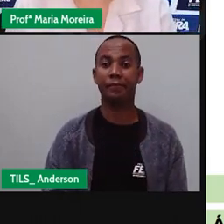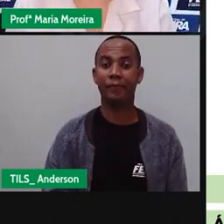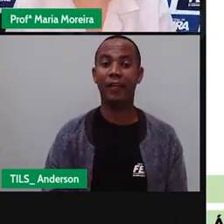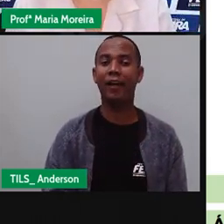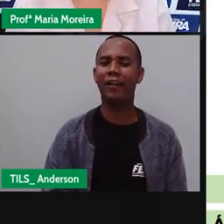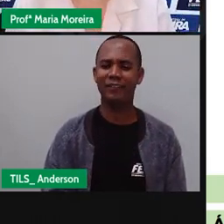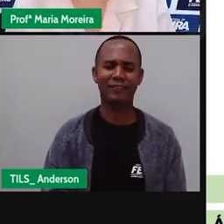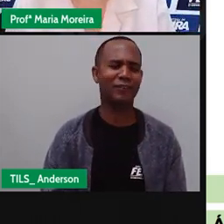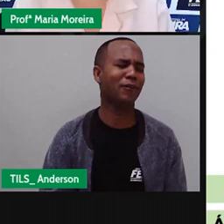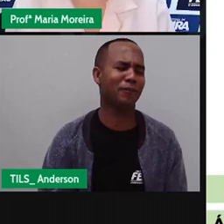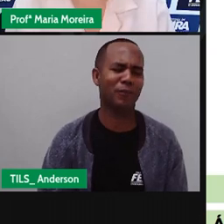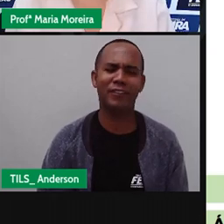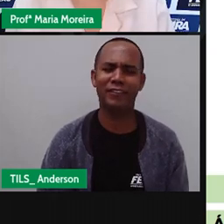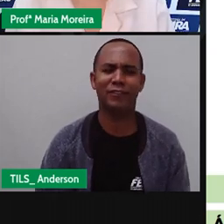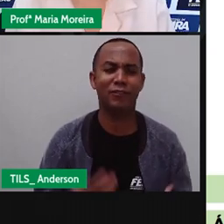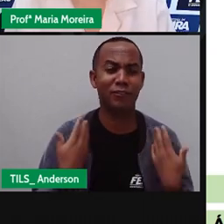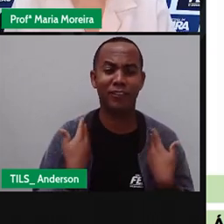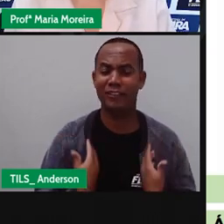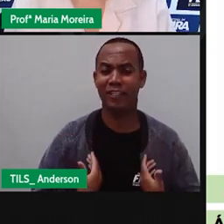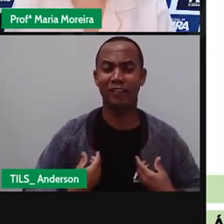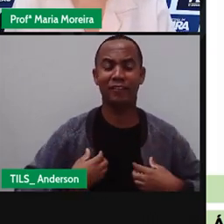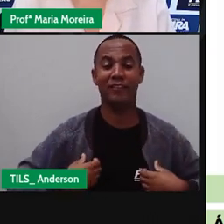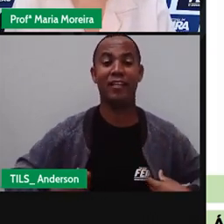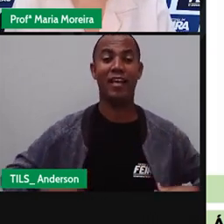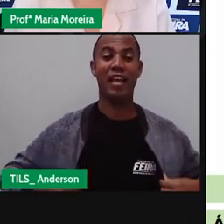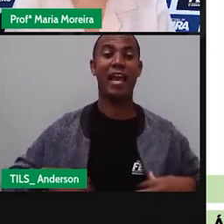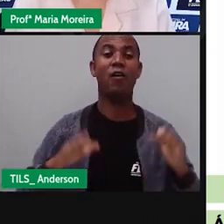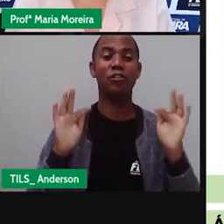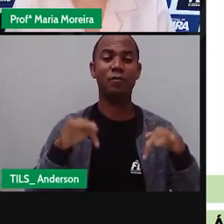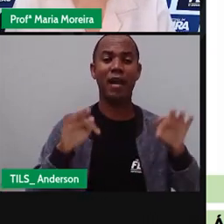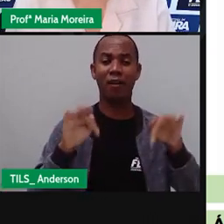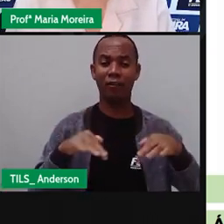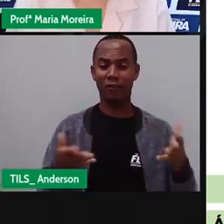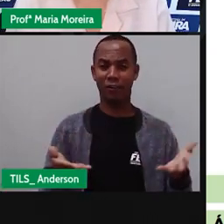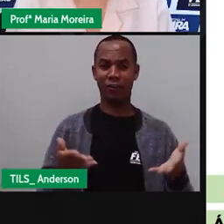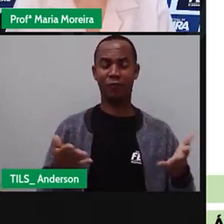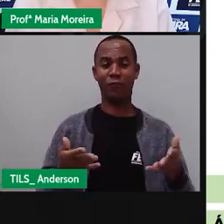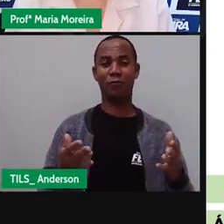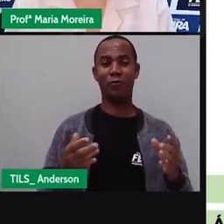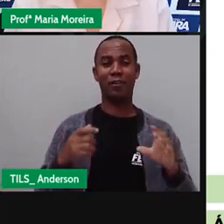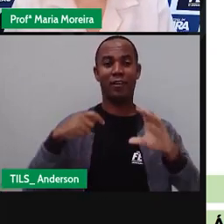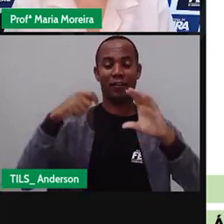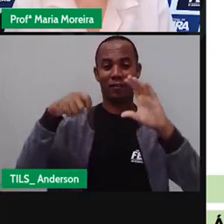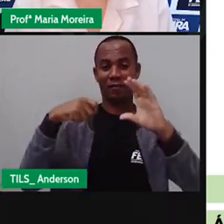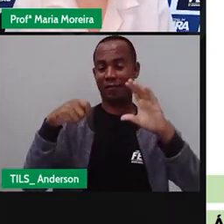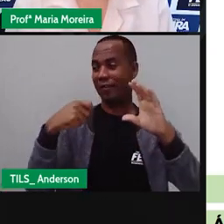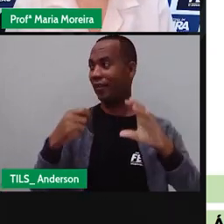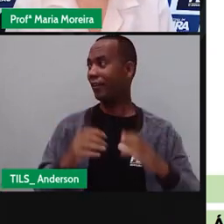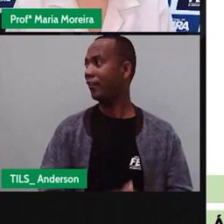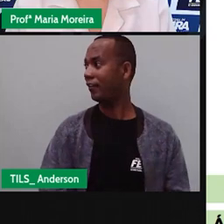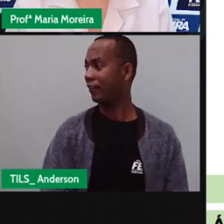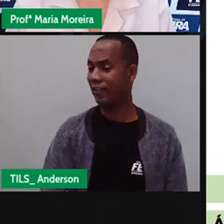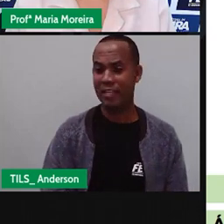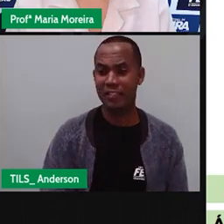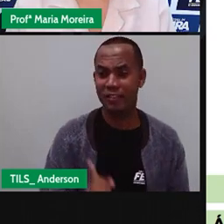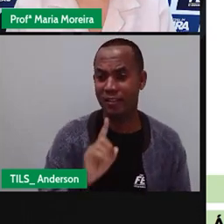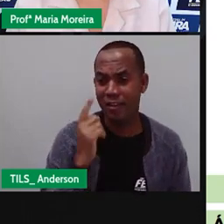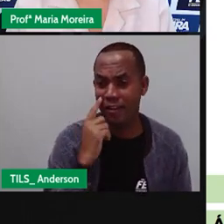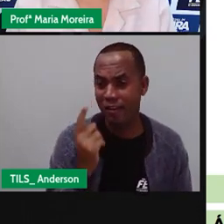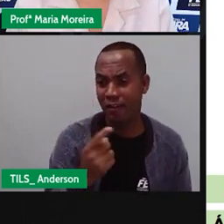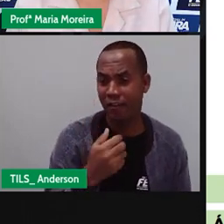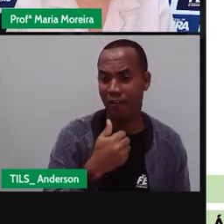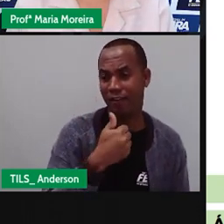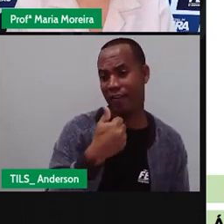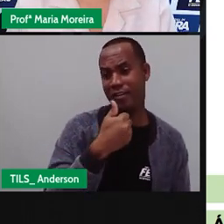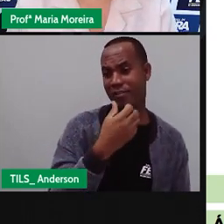favor. Anderson tá com soninho, gente. Ô, tio Neném. A última é o neném,